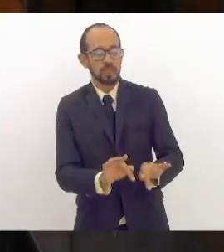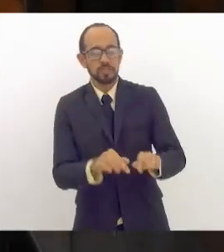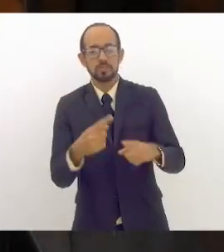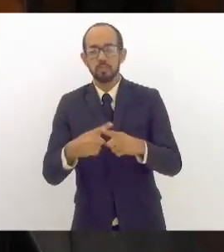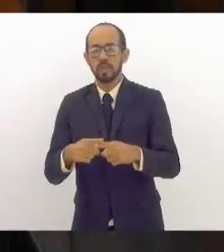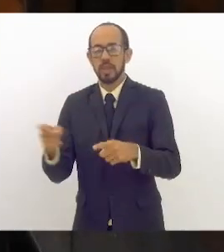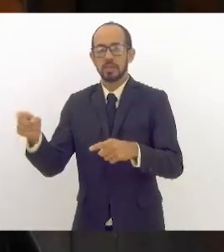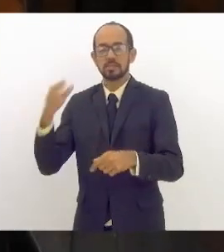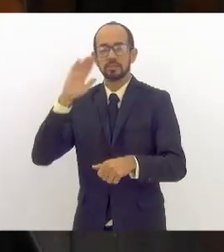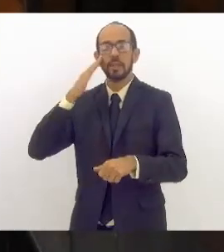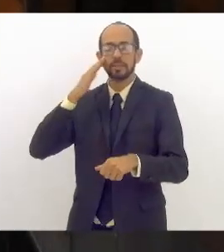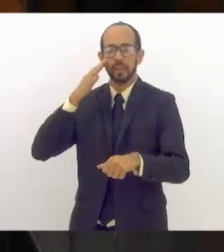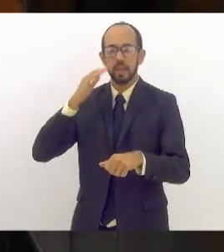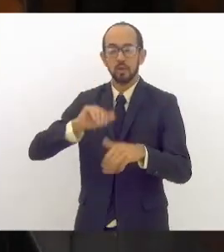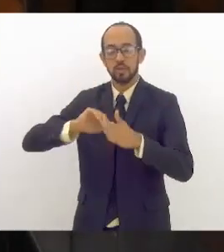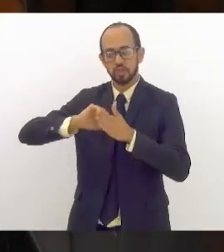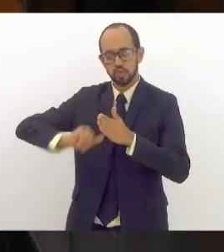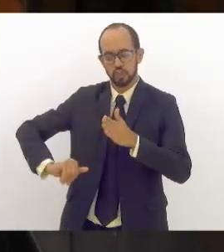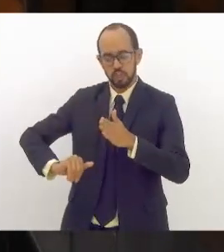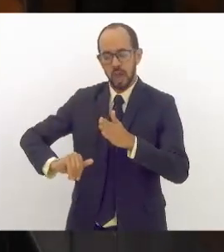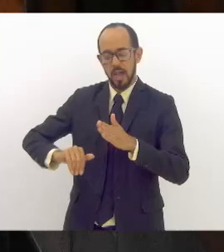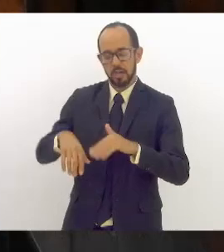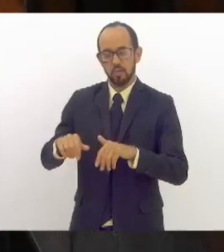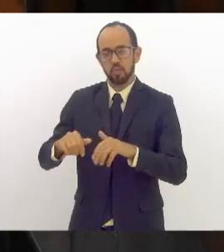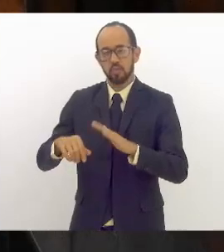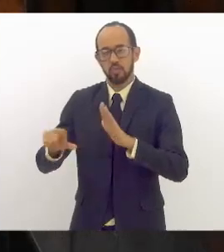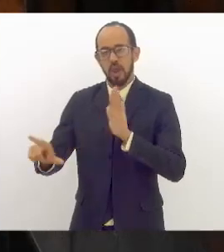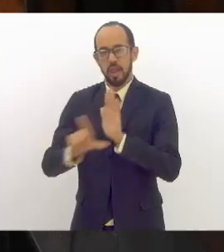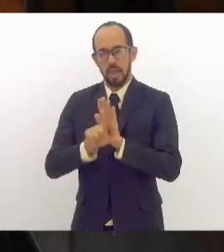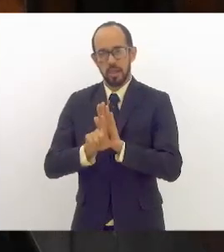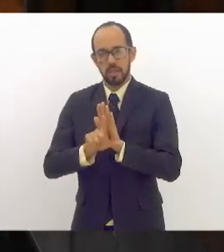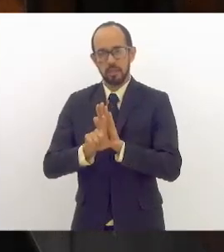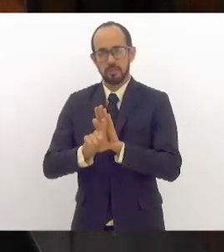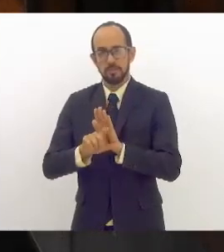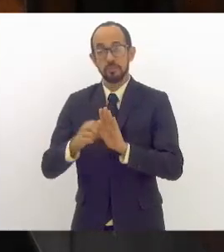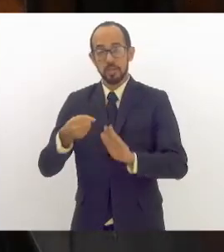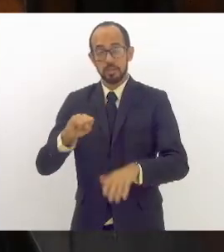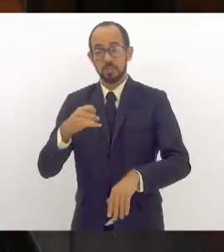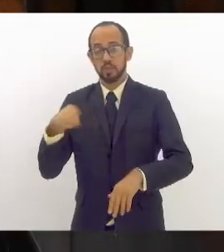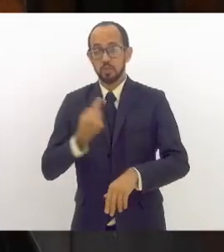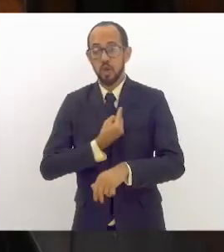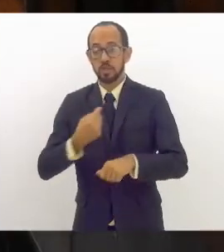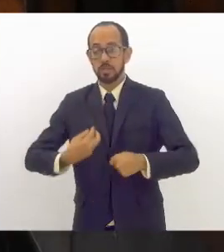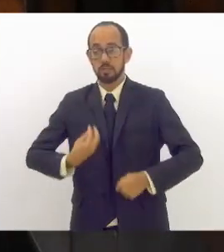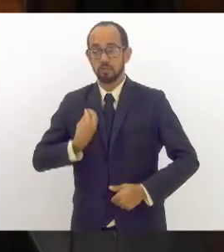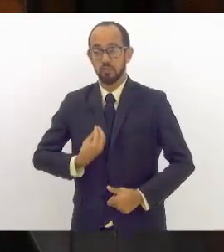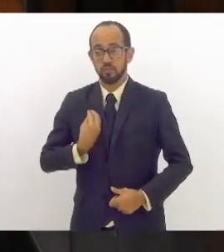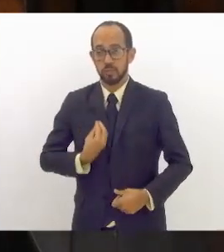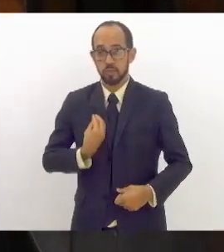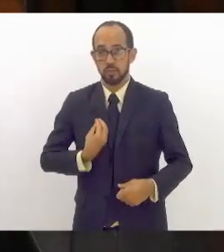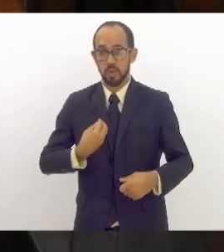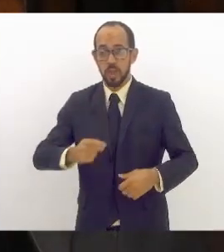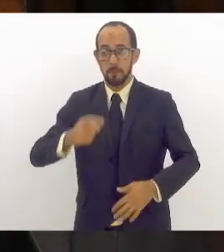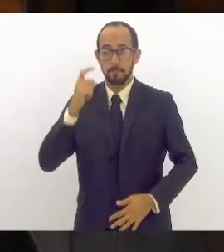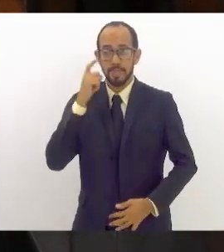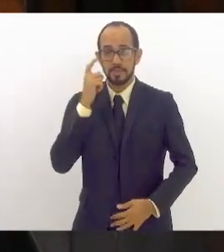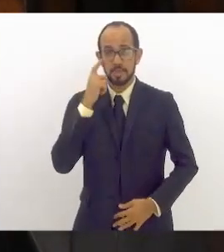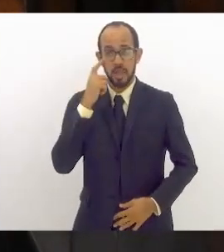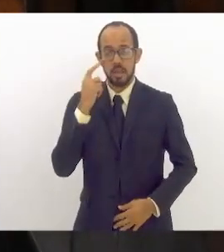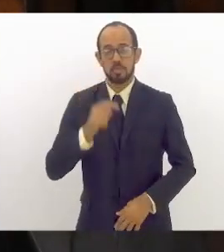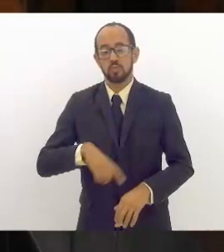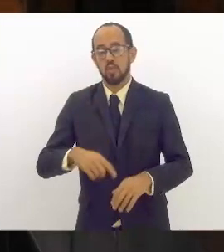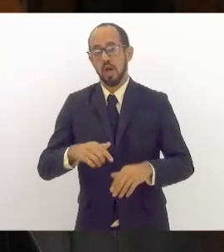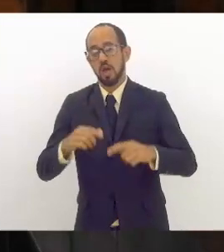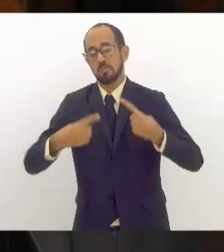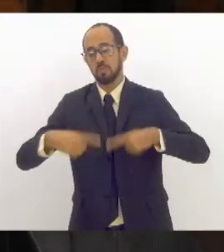o nível desses dois deputados que estão aqui e se a gente tem vivido e pensado a política é preciso que a gente